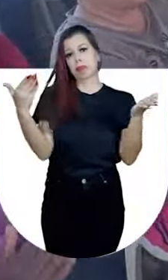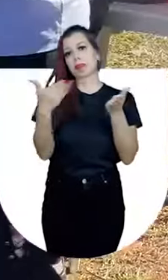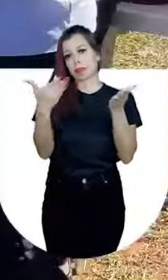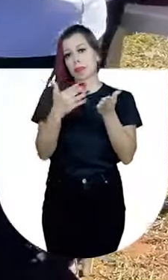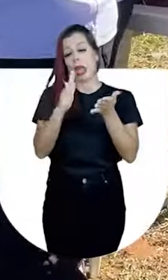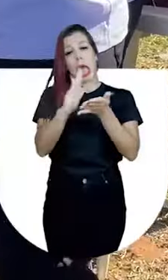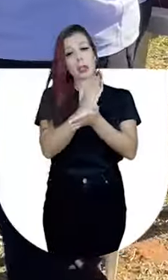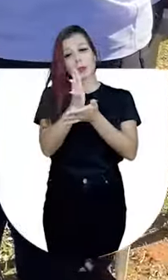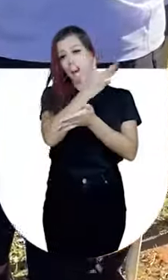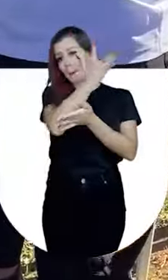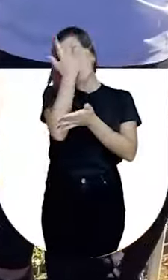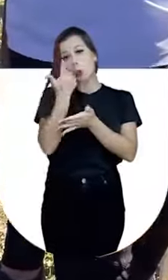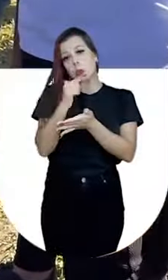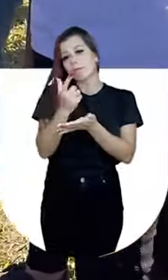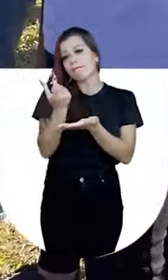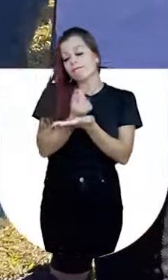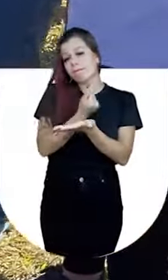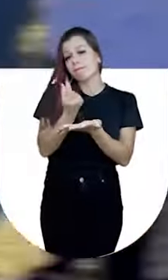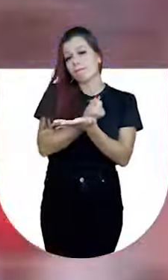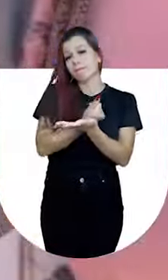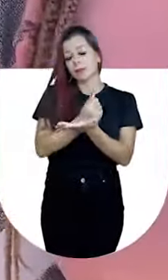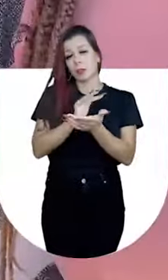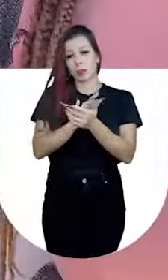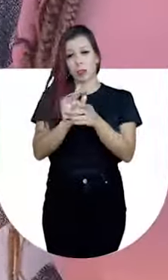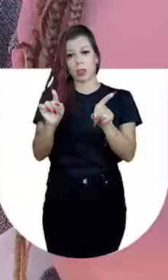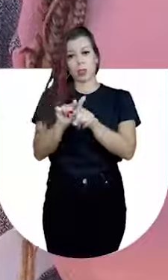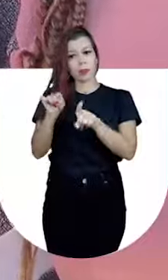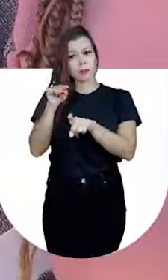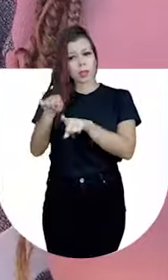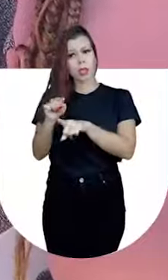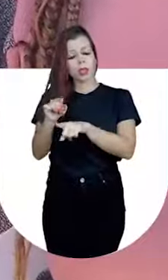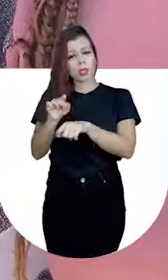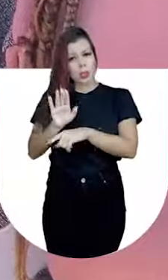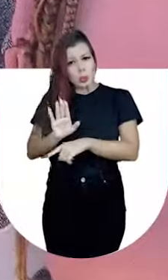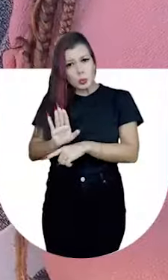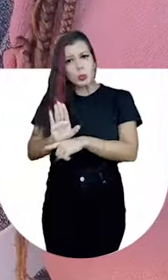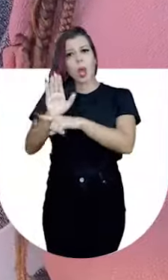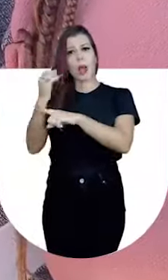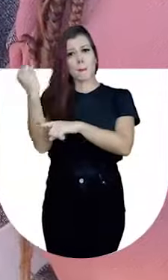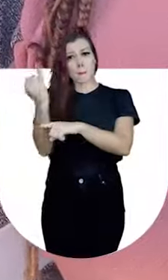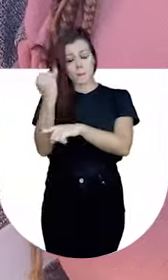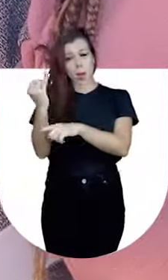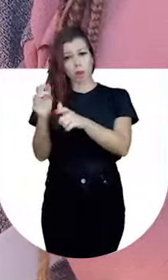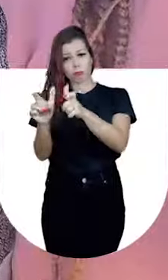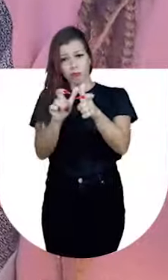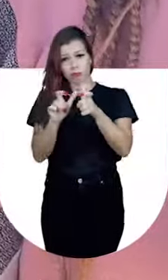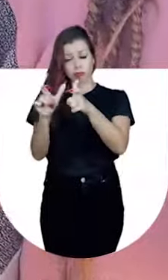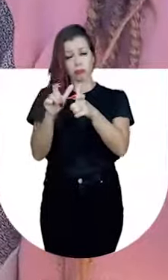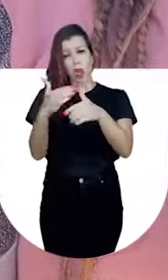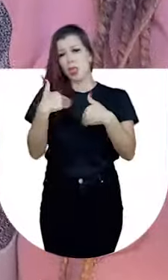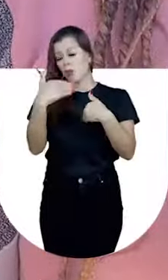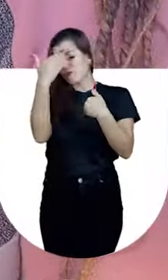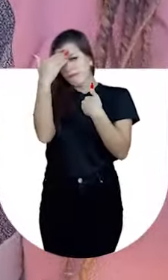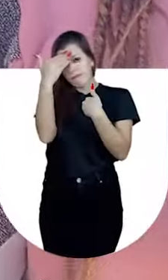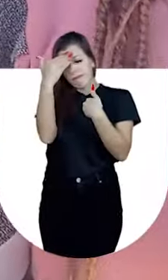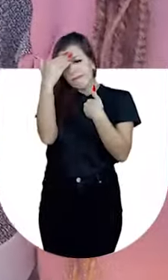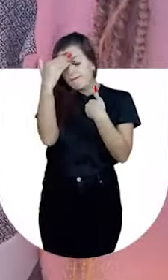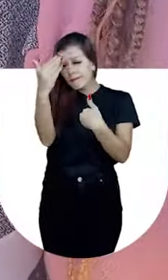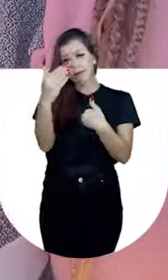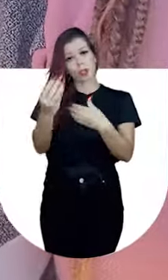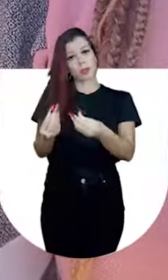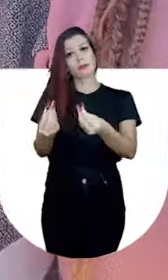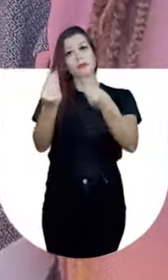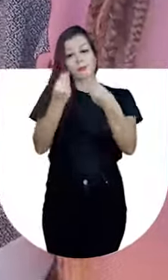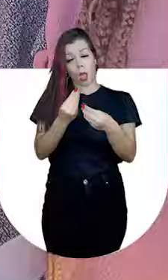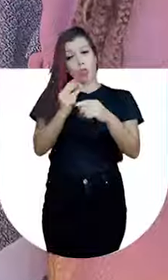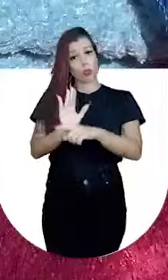no frio, e aí quem não tem condições de comprar... Que essas ações é muito importante pro pessoal do bairro. Olha, eu agradeço por eles